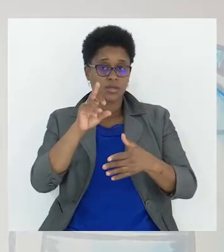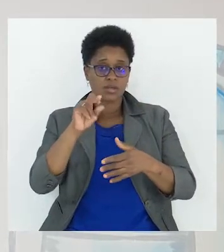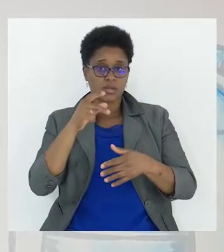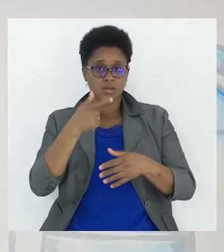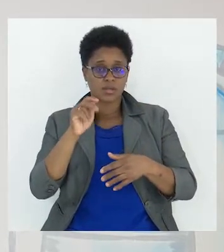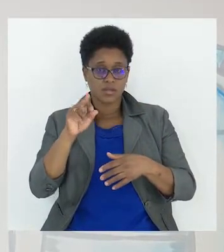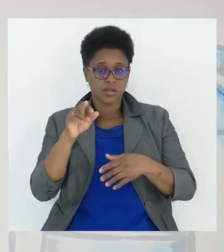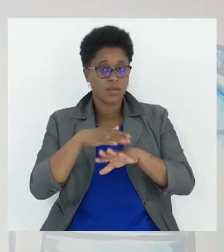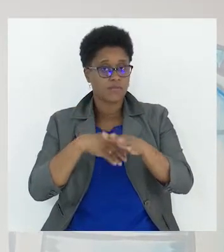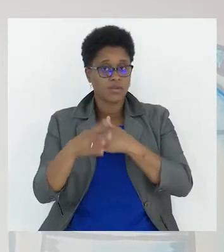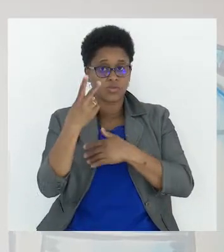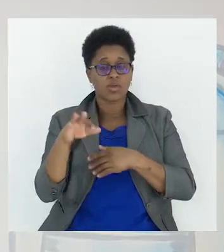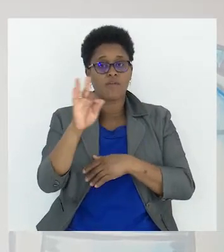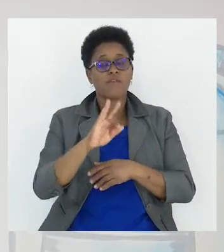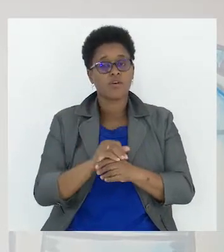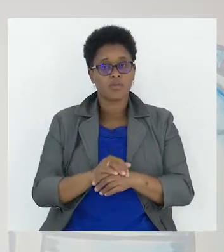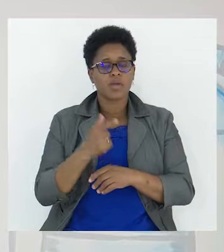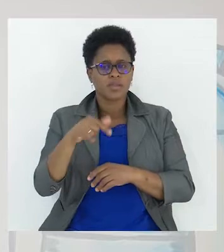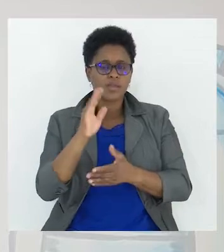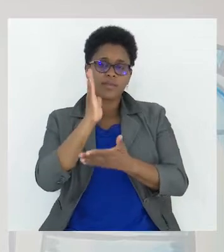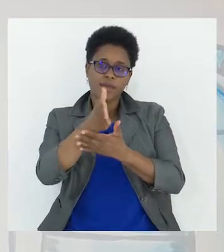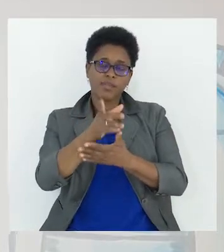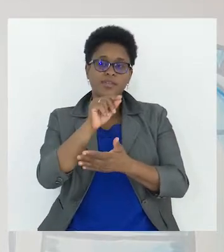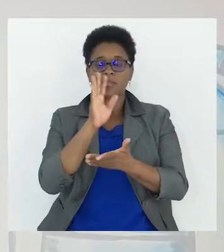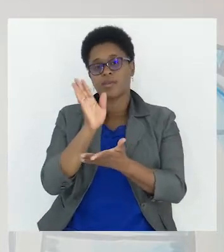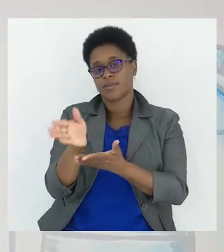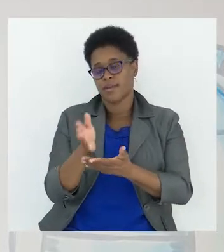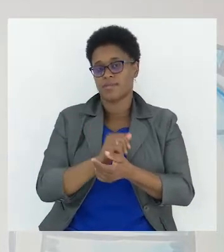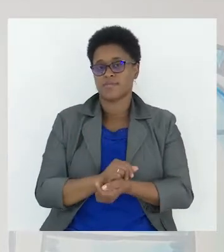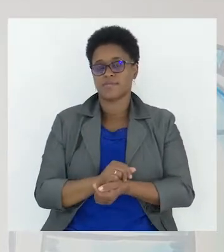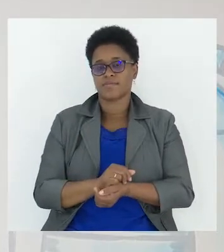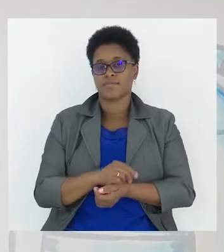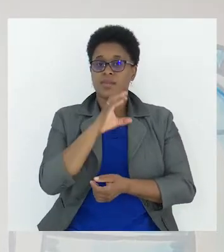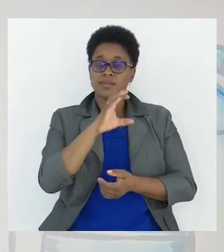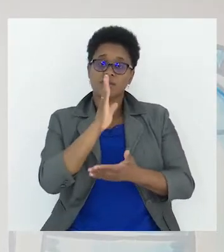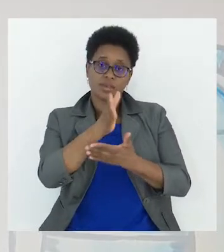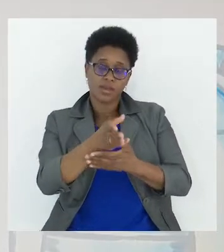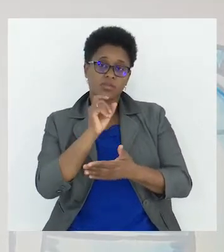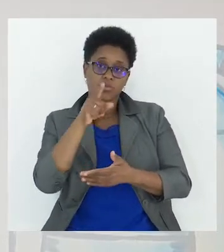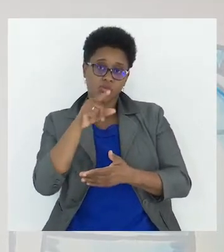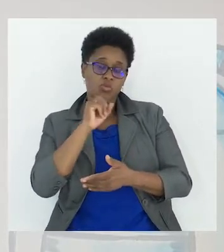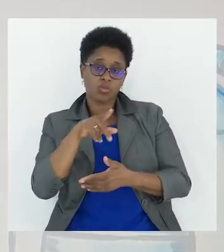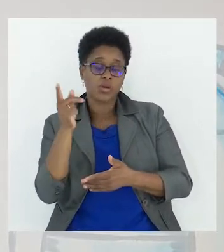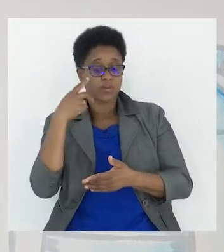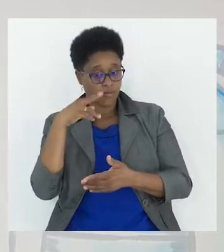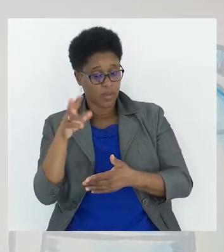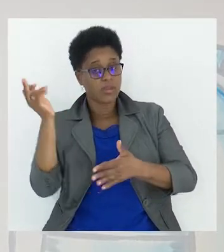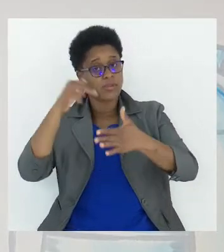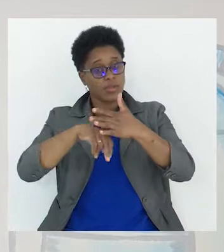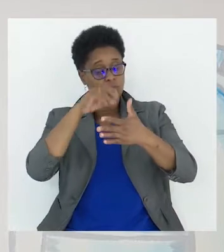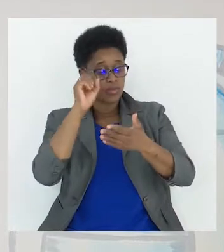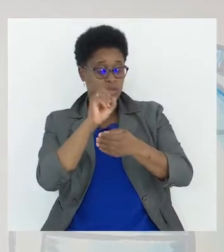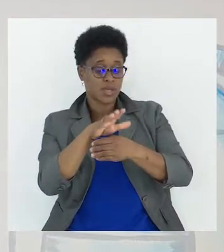formas. A caracterização direta e a caracterização indireta. A direta tu podes encontrar dentro da mensagem no